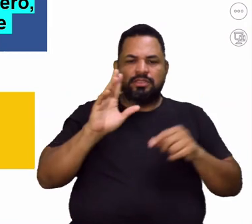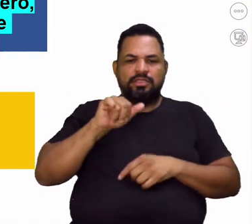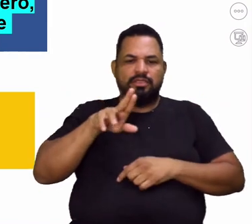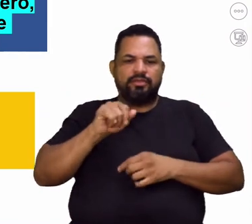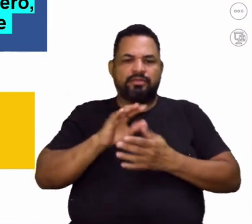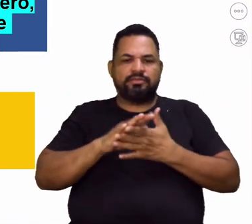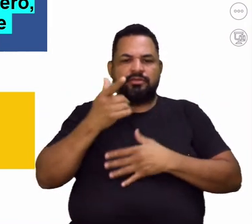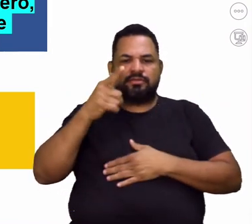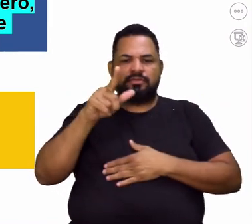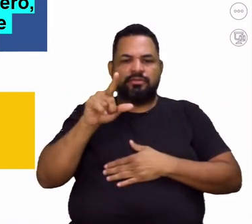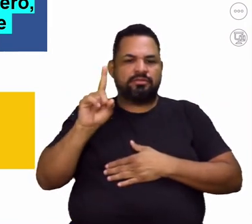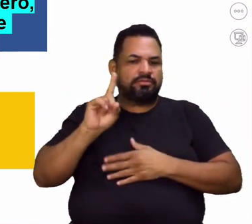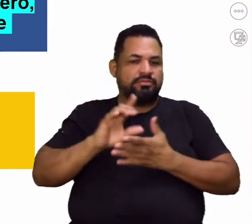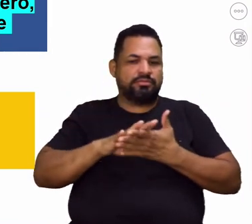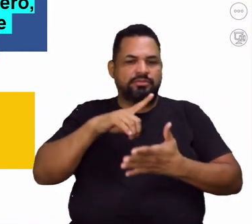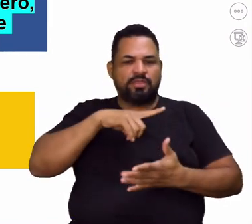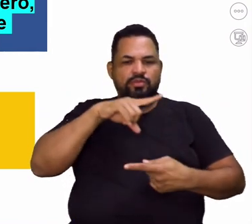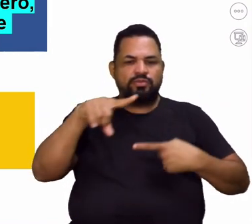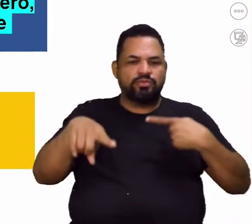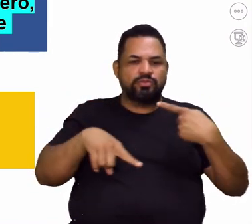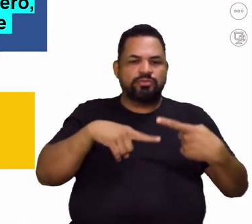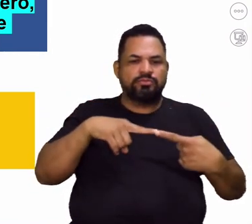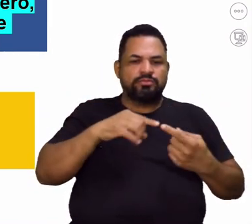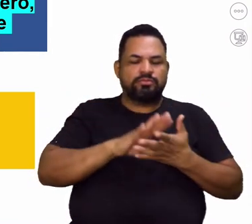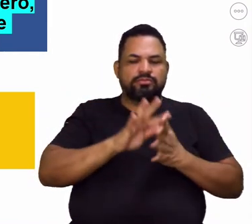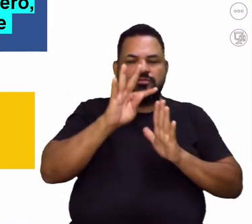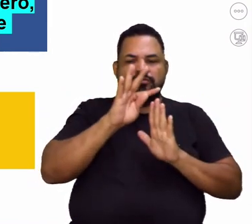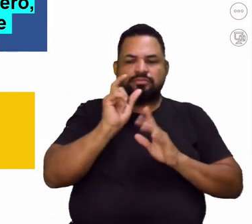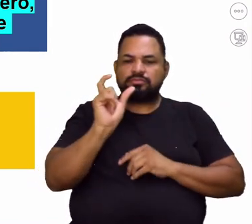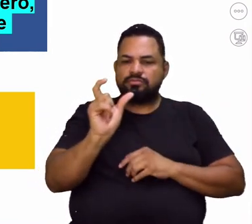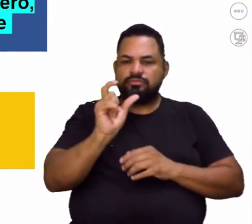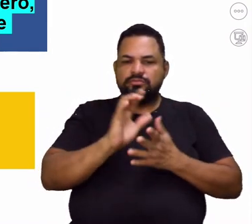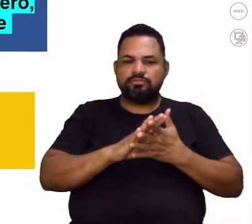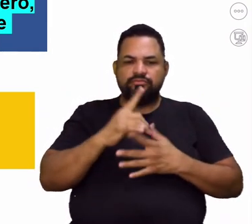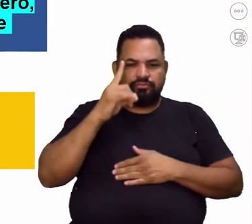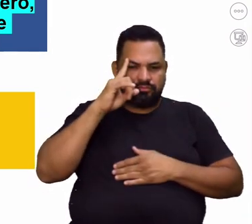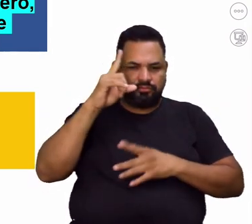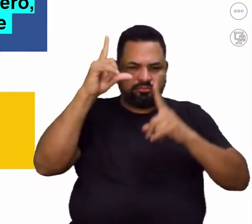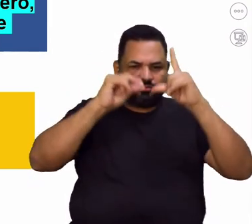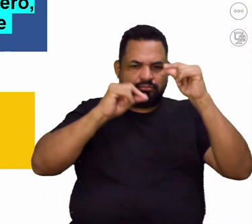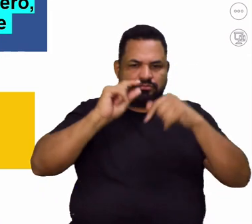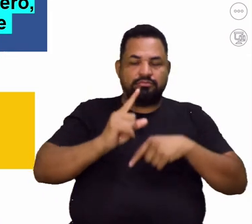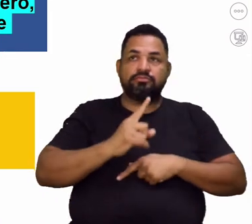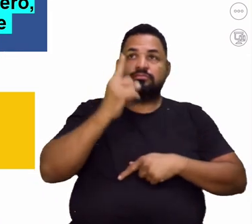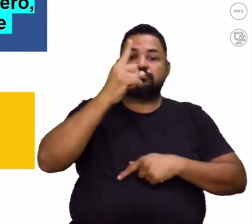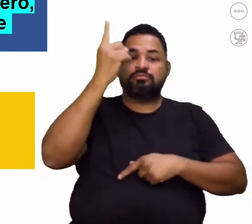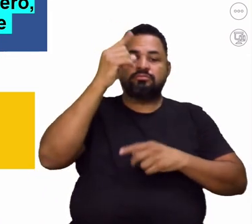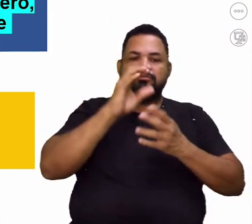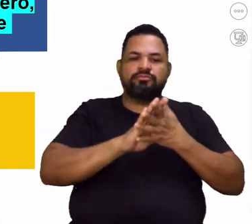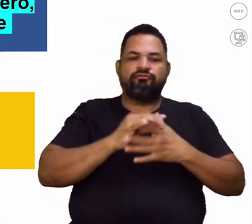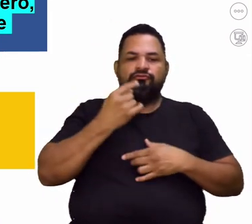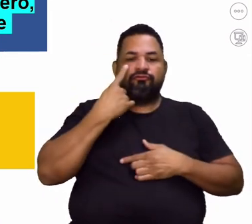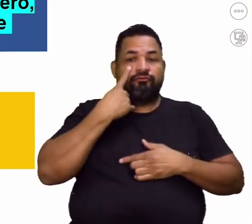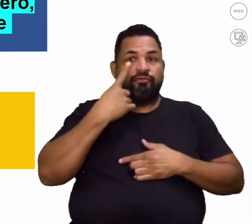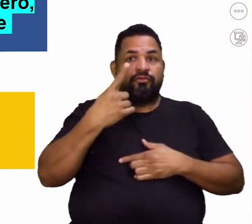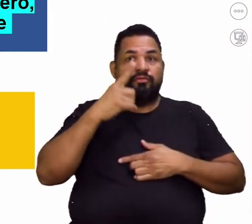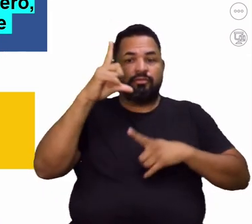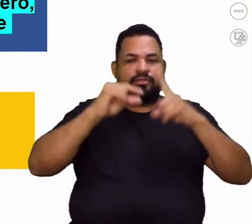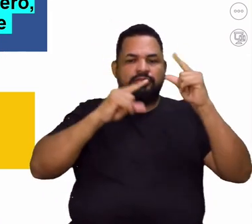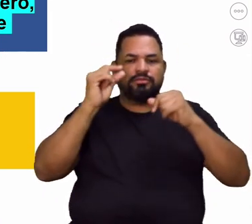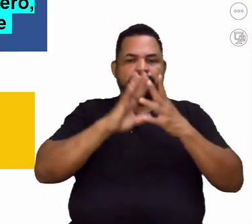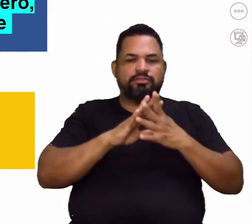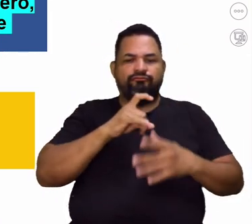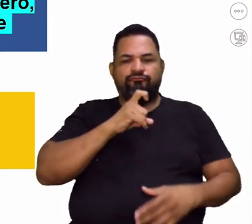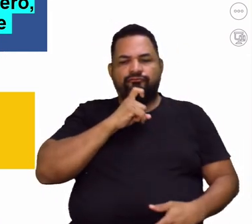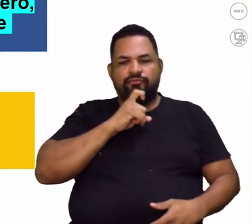é a repetição intencional de um termo. Viu uma estrela tão alta, viu uma estrela tão fria.